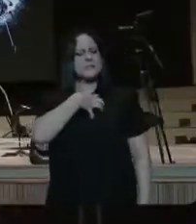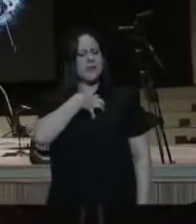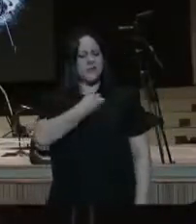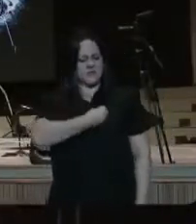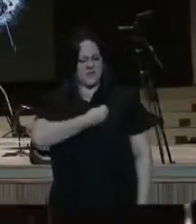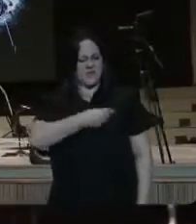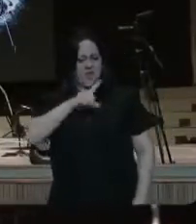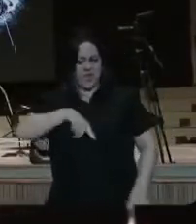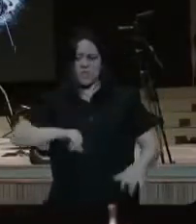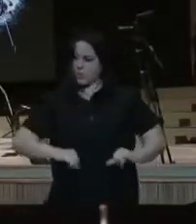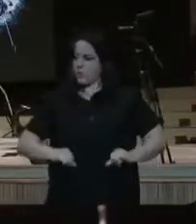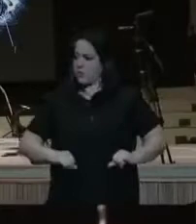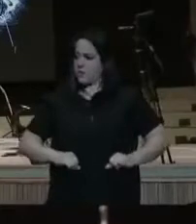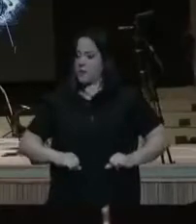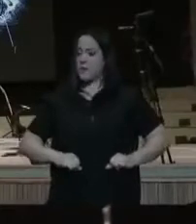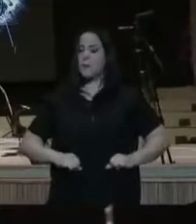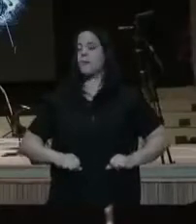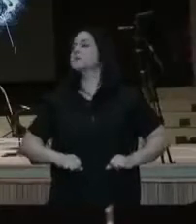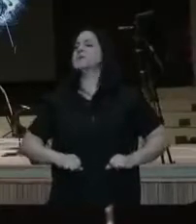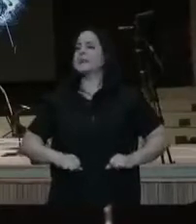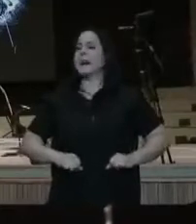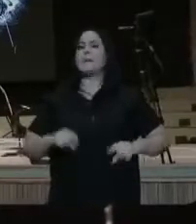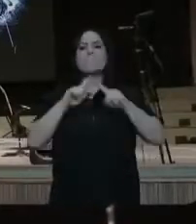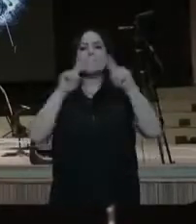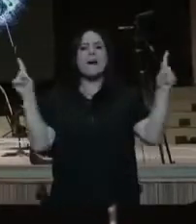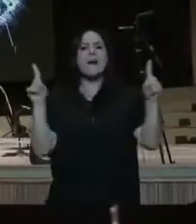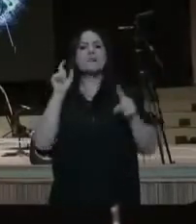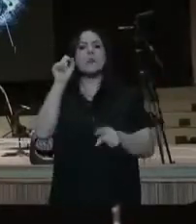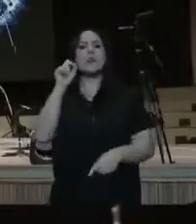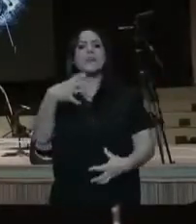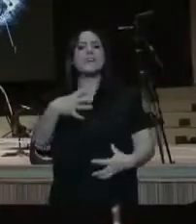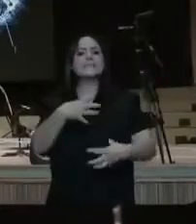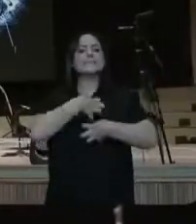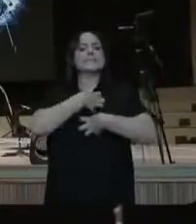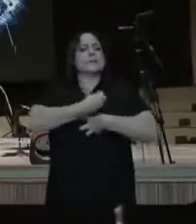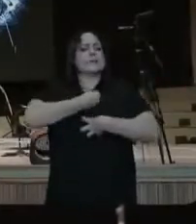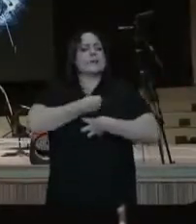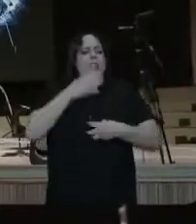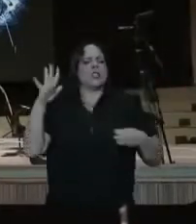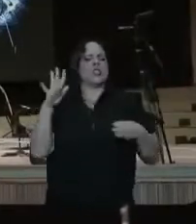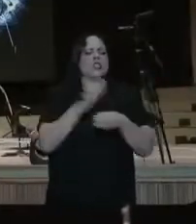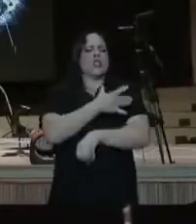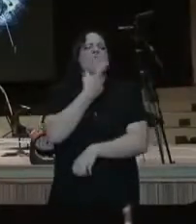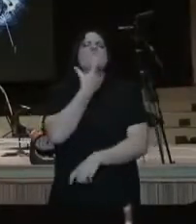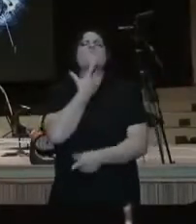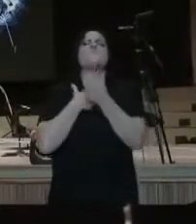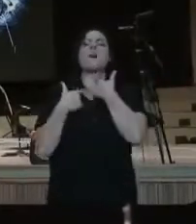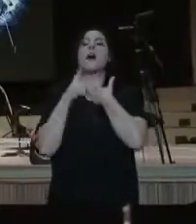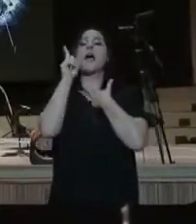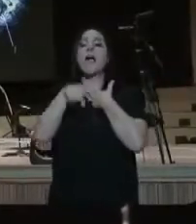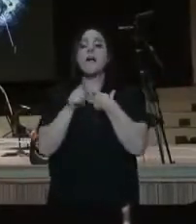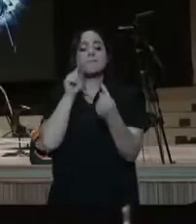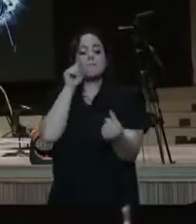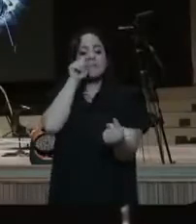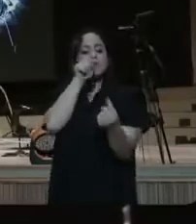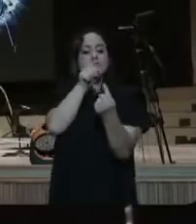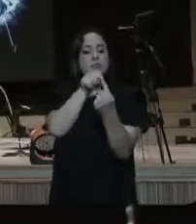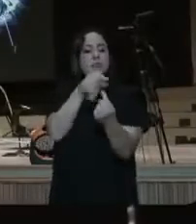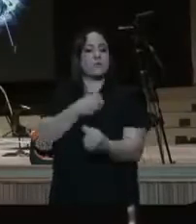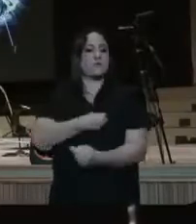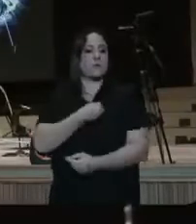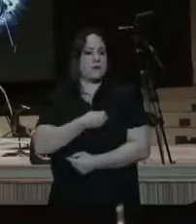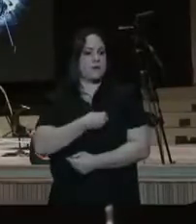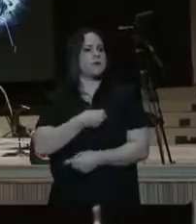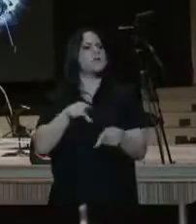é esse propósito é a visão de futuro é o mesmo na vida espiritual o que dá sentido